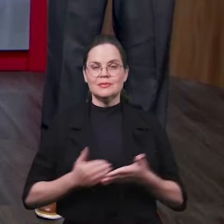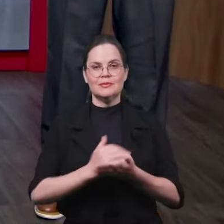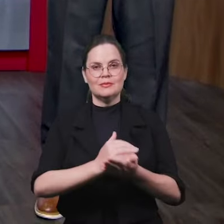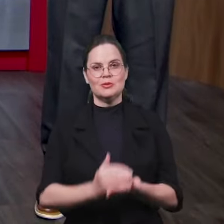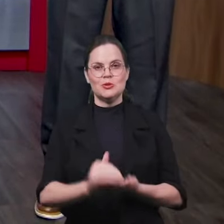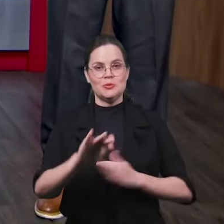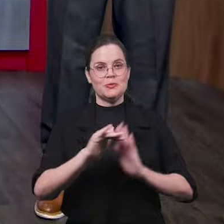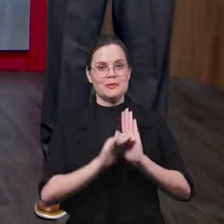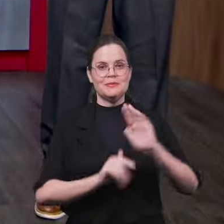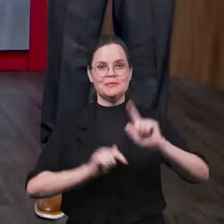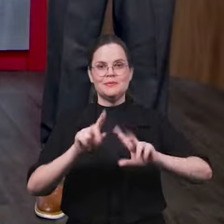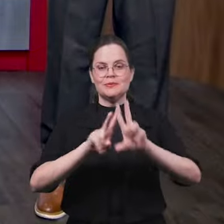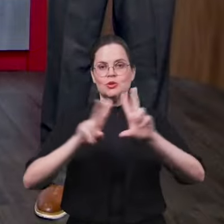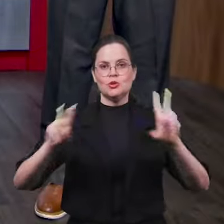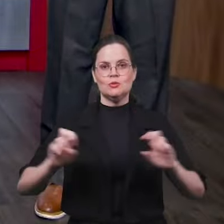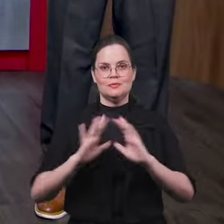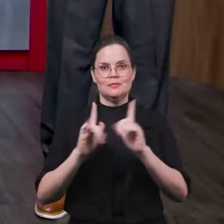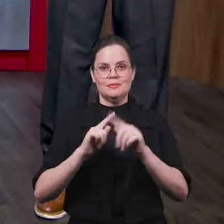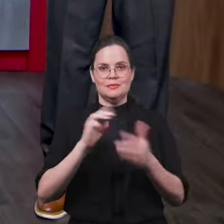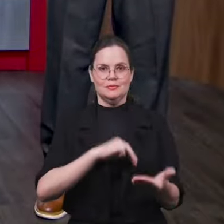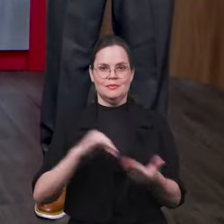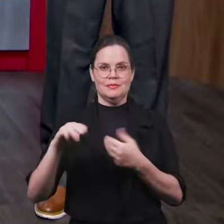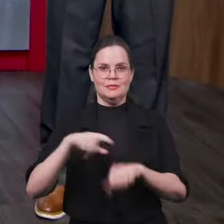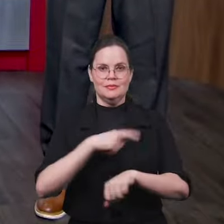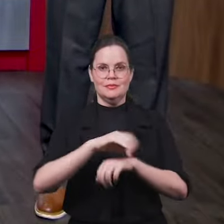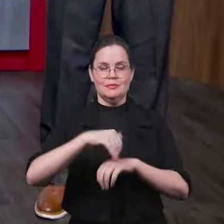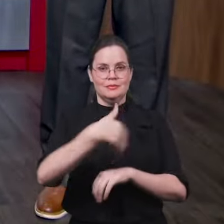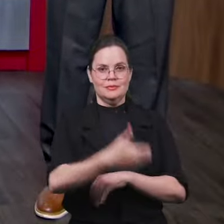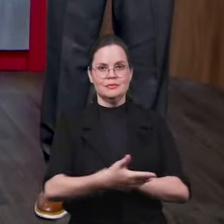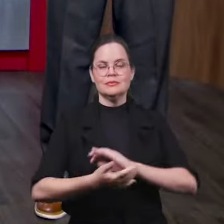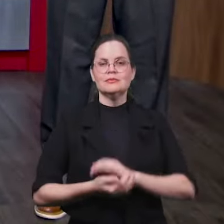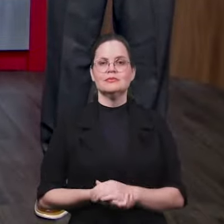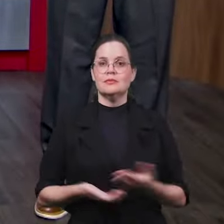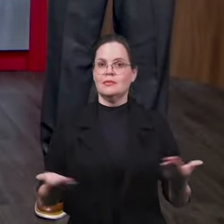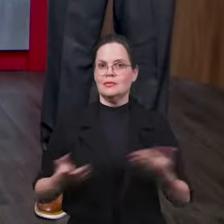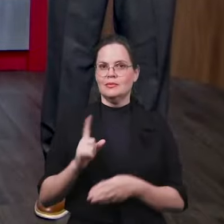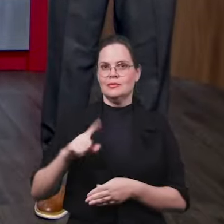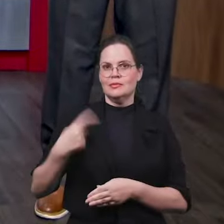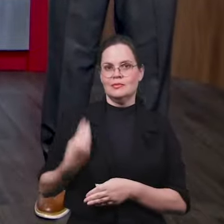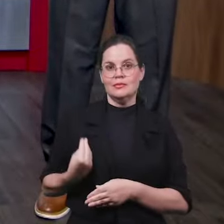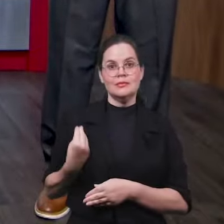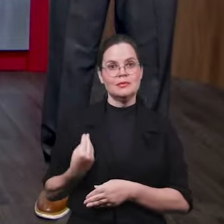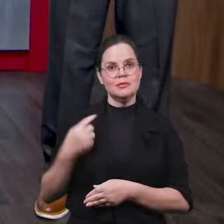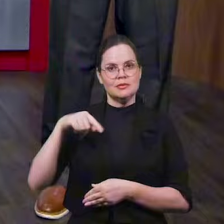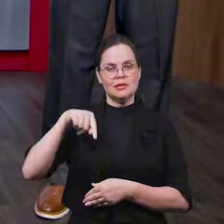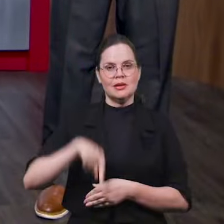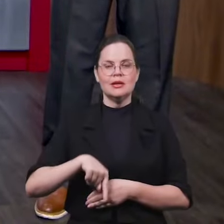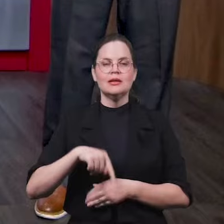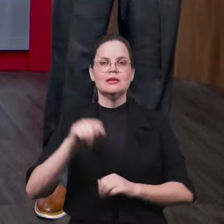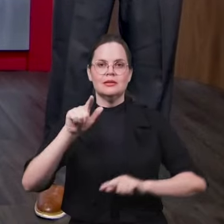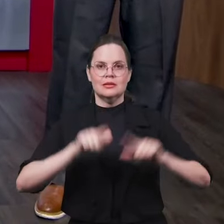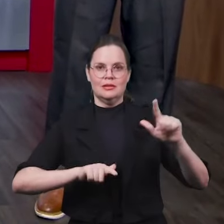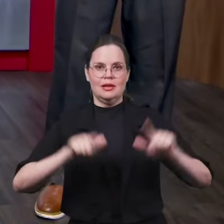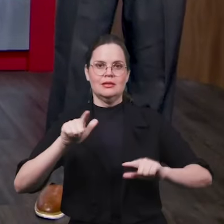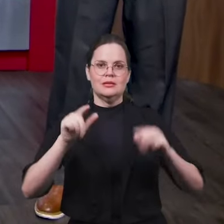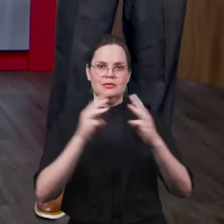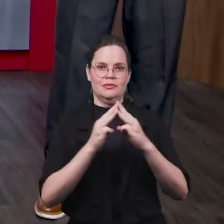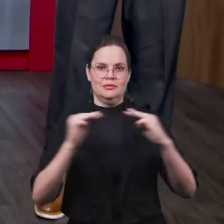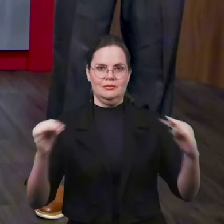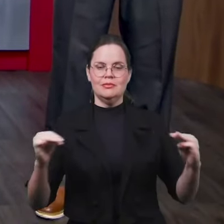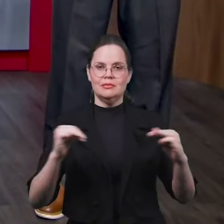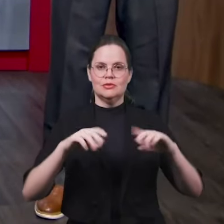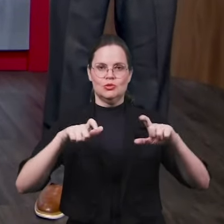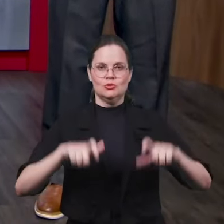Estamos em mais um programa sobre a obra no exterior. Dessa vez estamos falando desde aqui